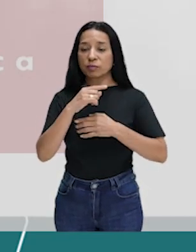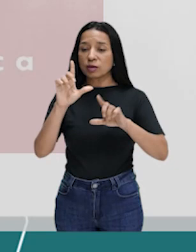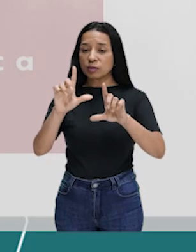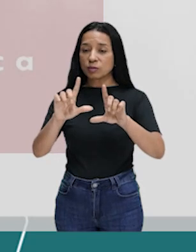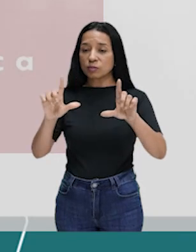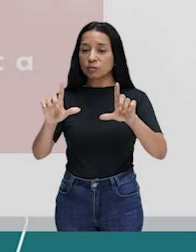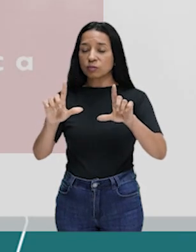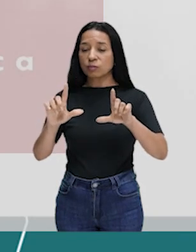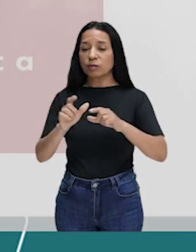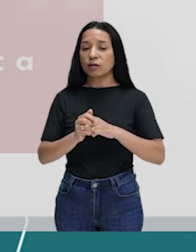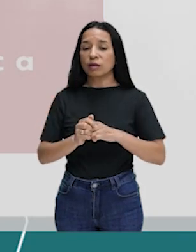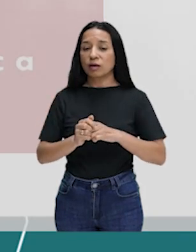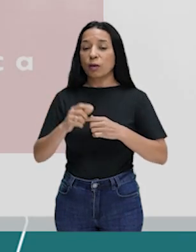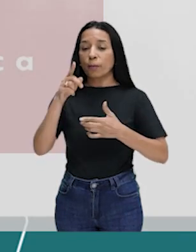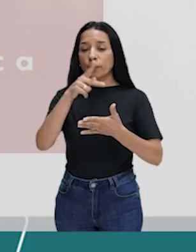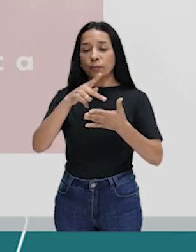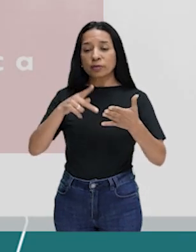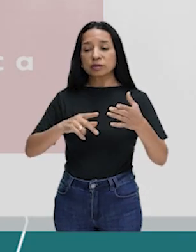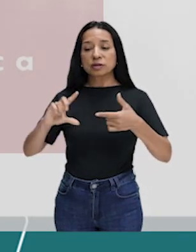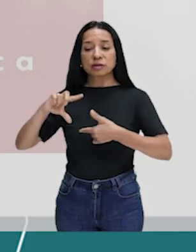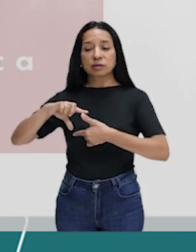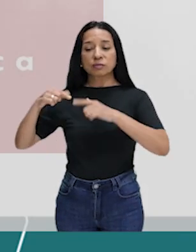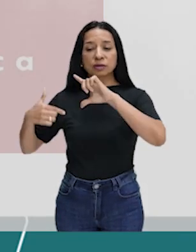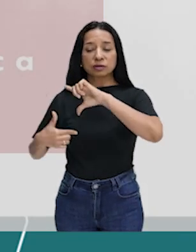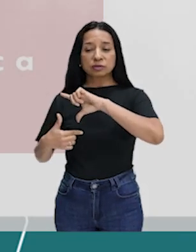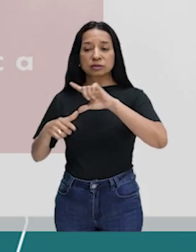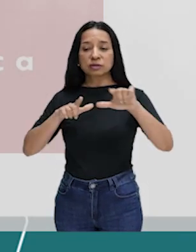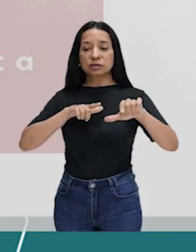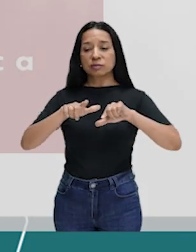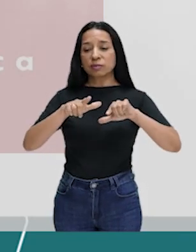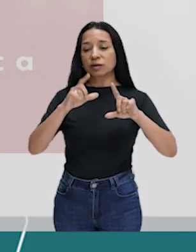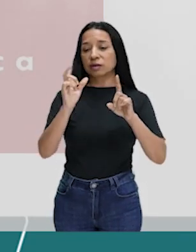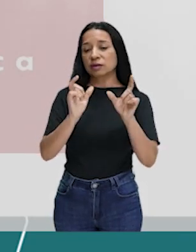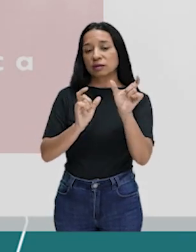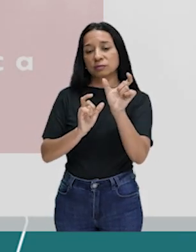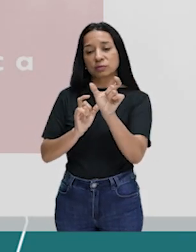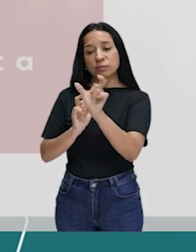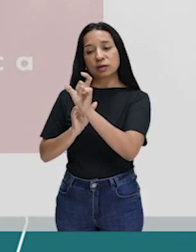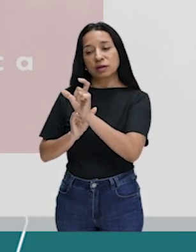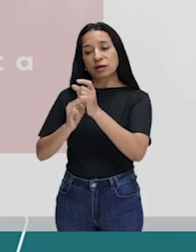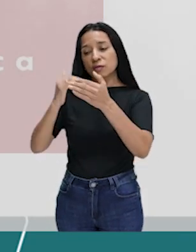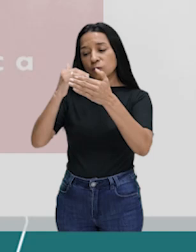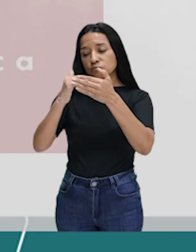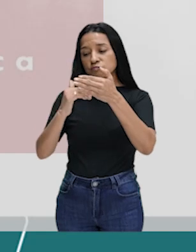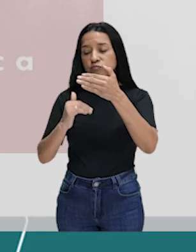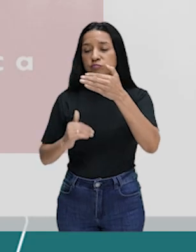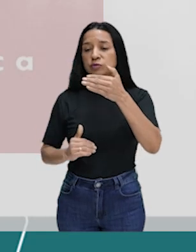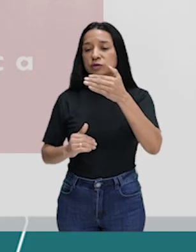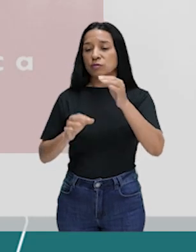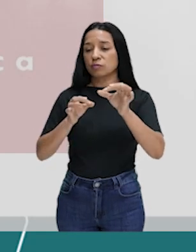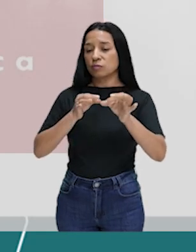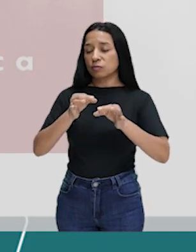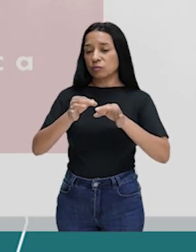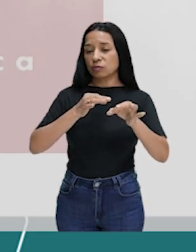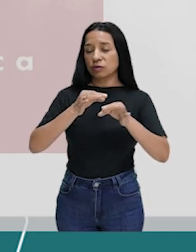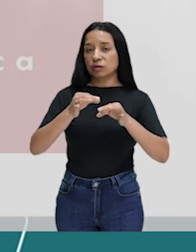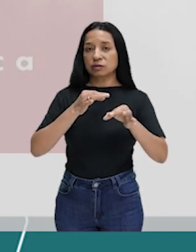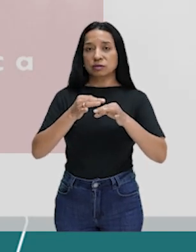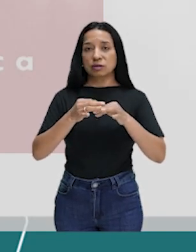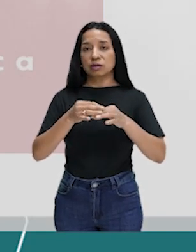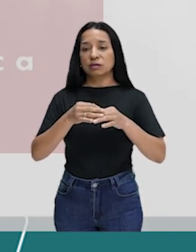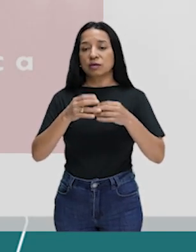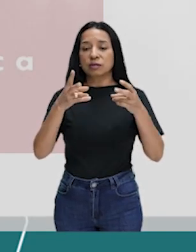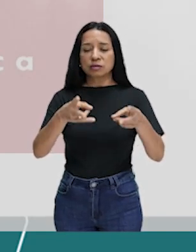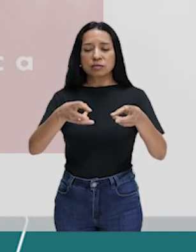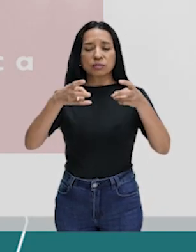poesia concretista, porque trabalha as palavras, a disposição delas também vão formar aí algo que vai chamar a